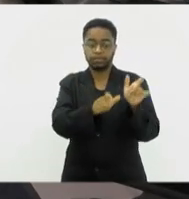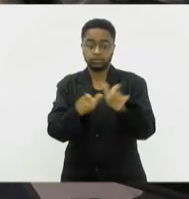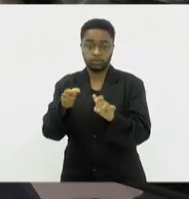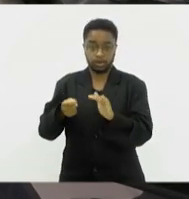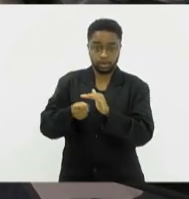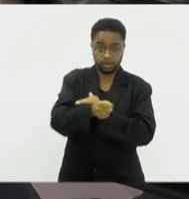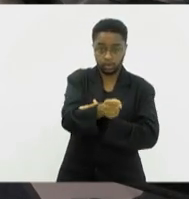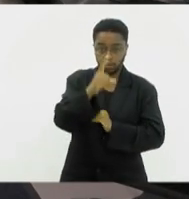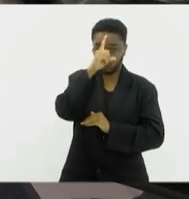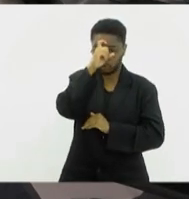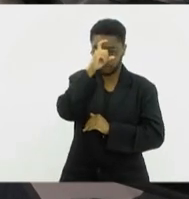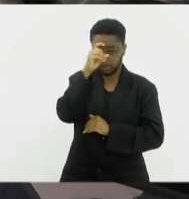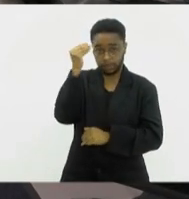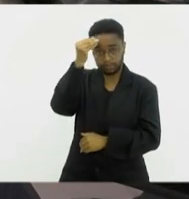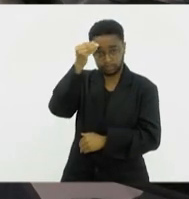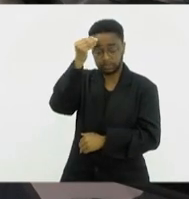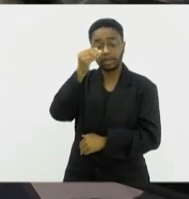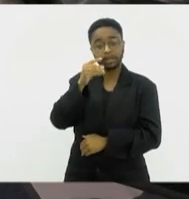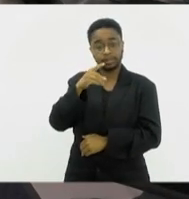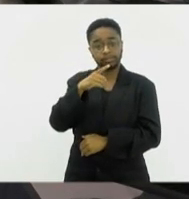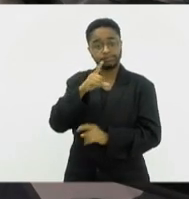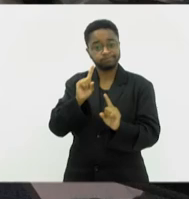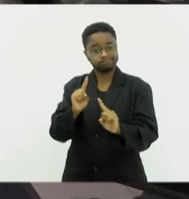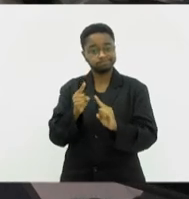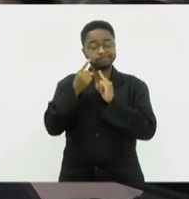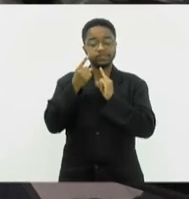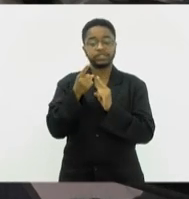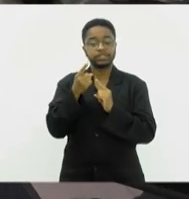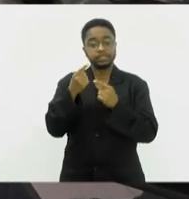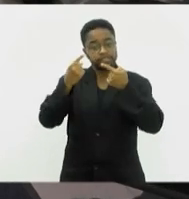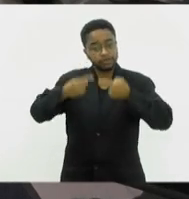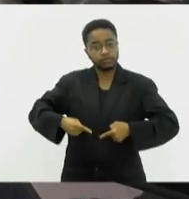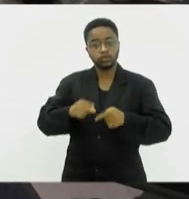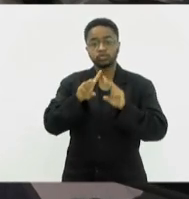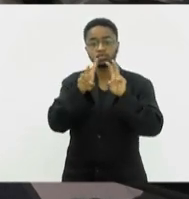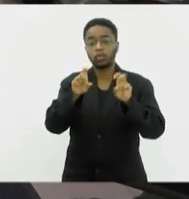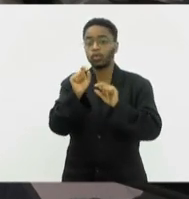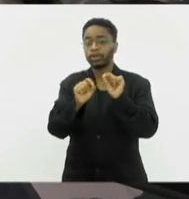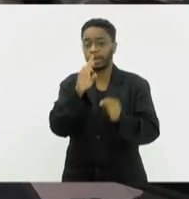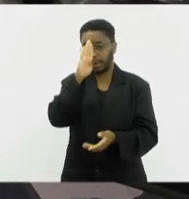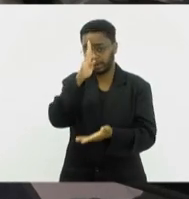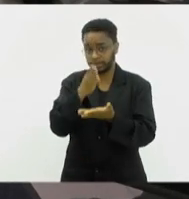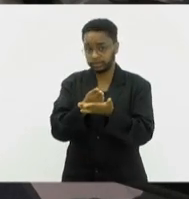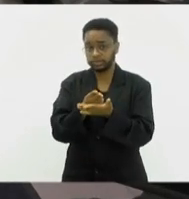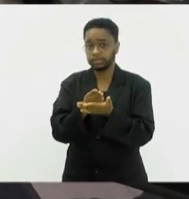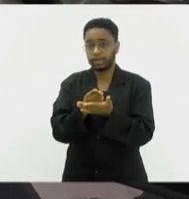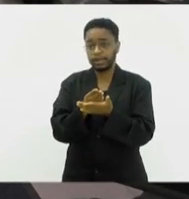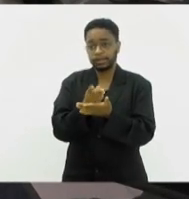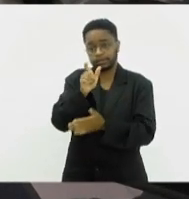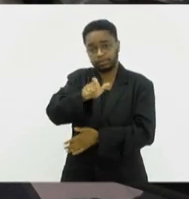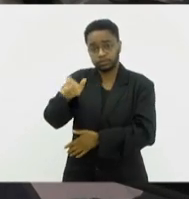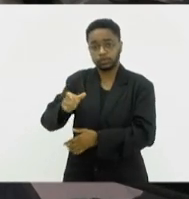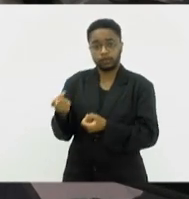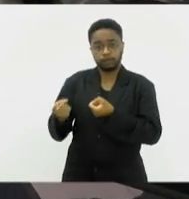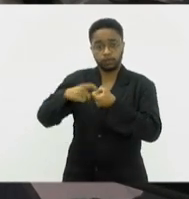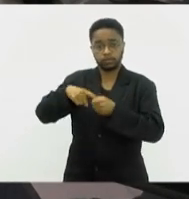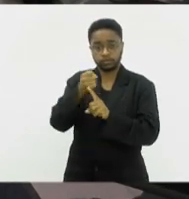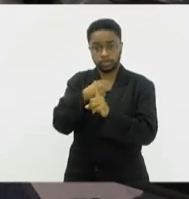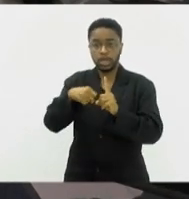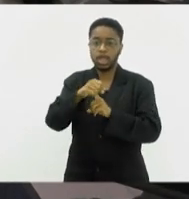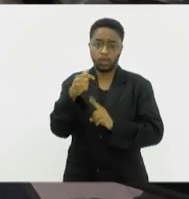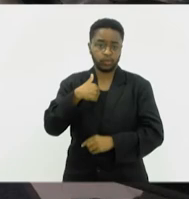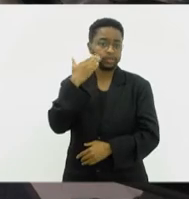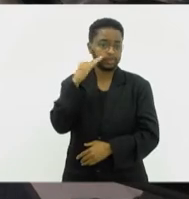psiquiátricos, eles nos desafiam sobre o que a gente acredita pelo sistema penitenciário e ressocialização. Eu entendo todo o choque de